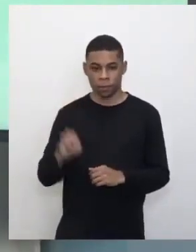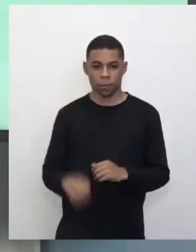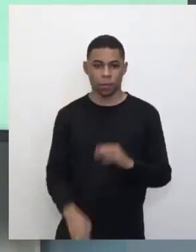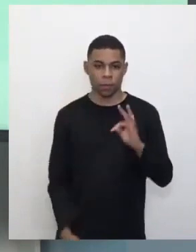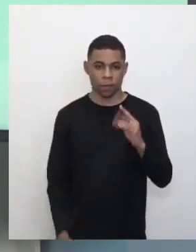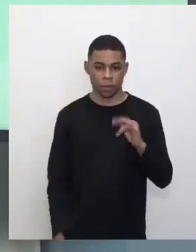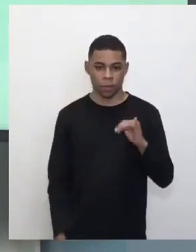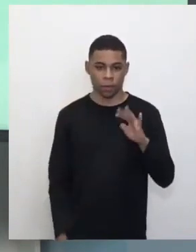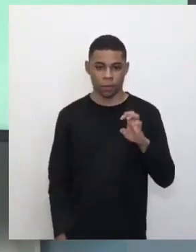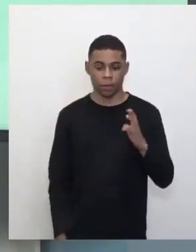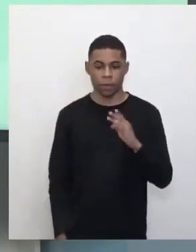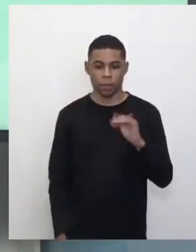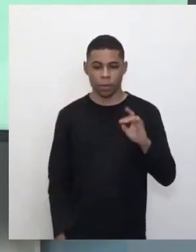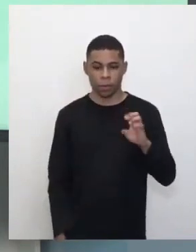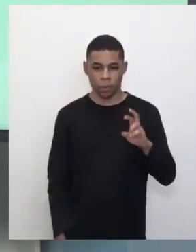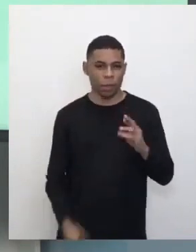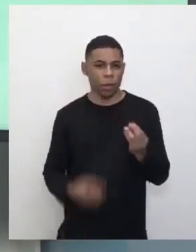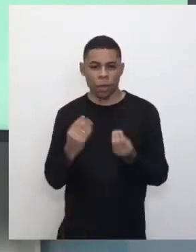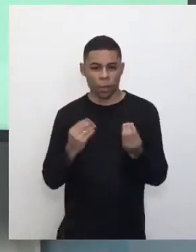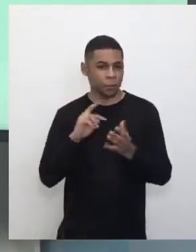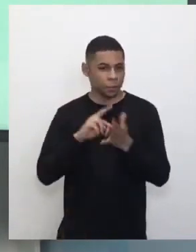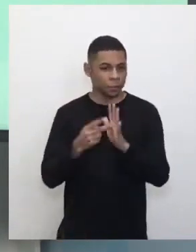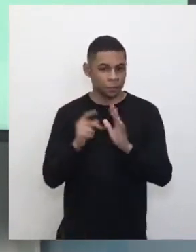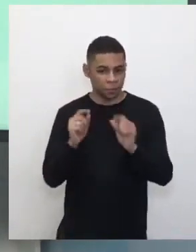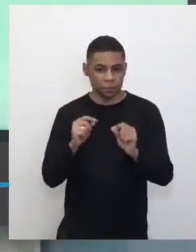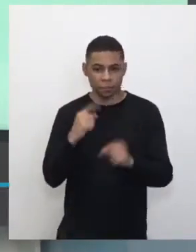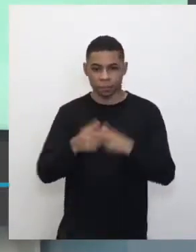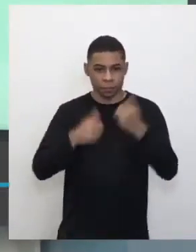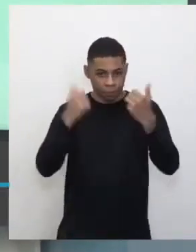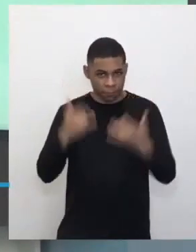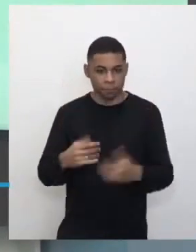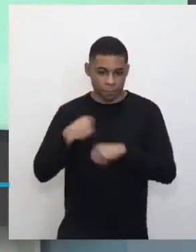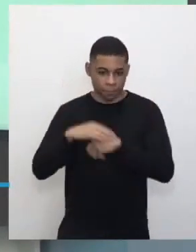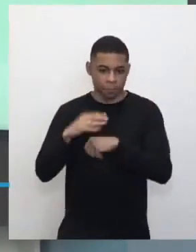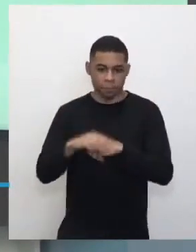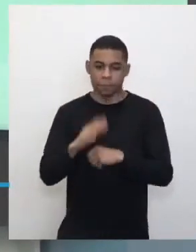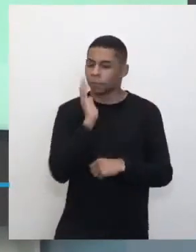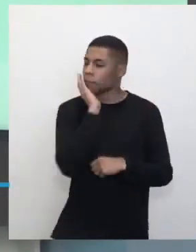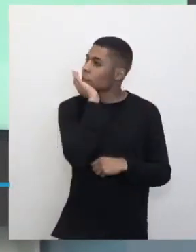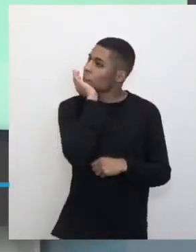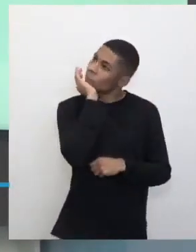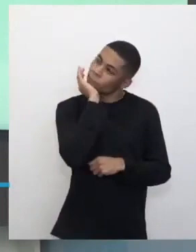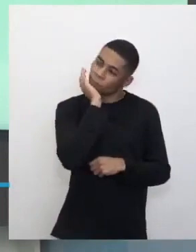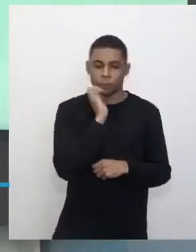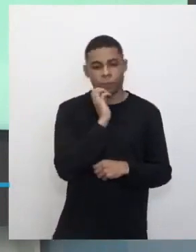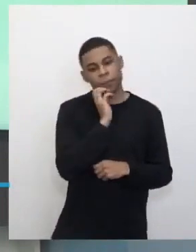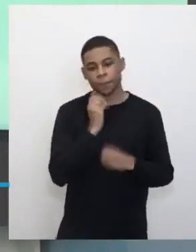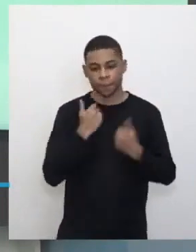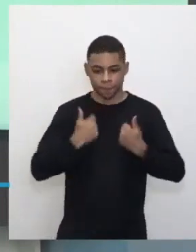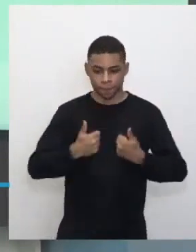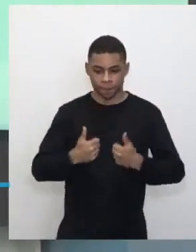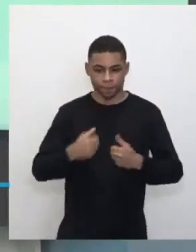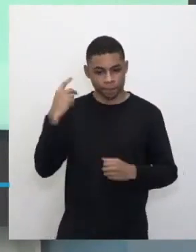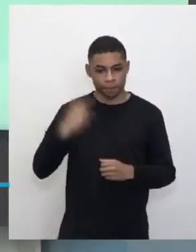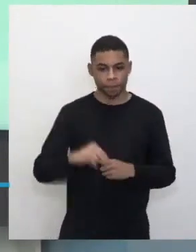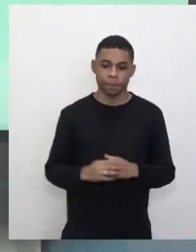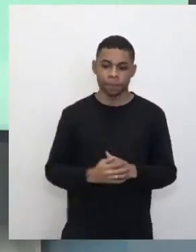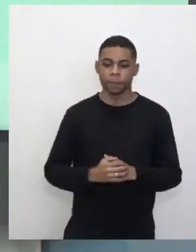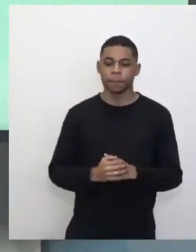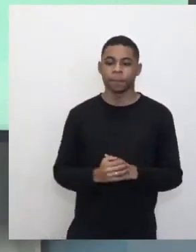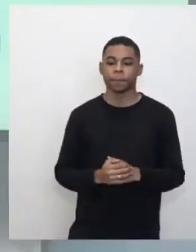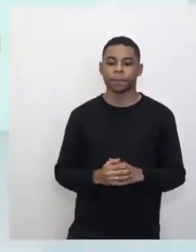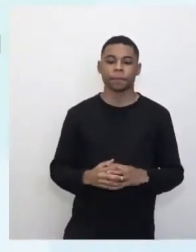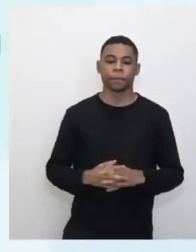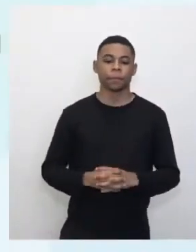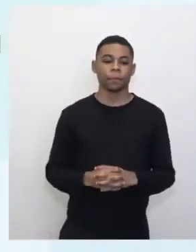já vai falar logo o que eles significam e como eles são usados e para que eles servem. Tudo bem? So, there we go. By